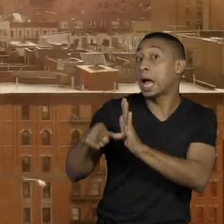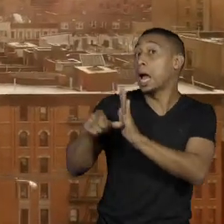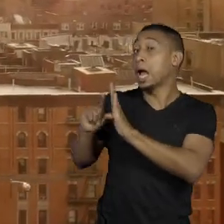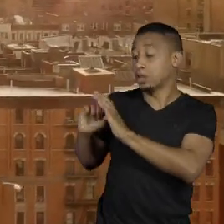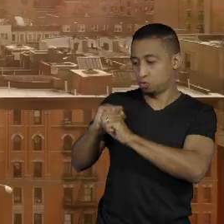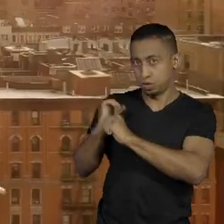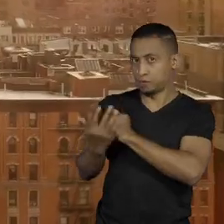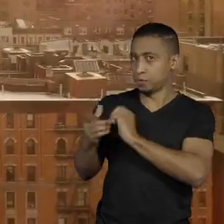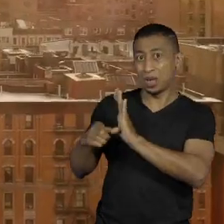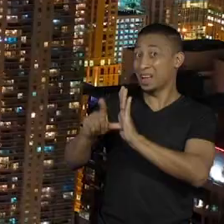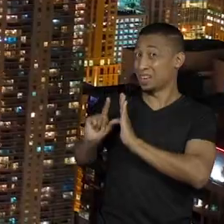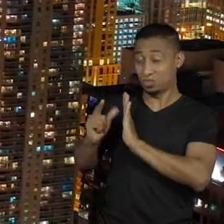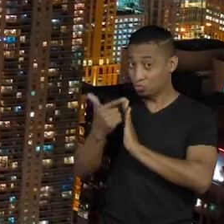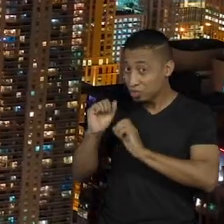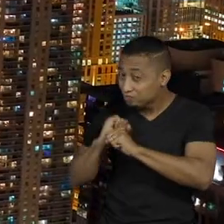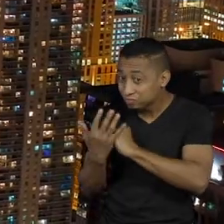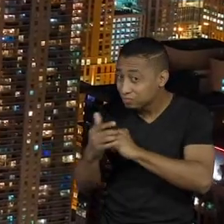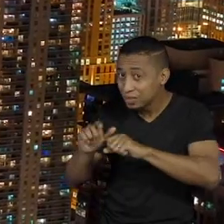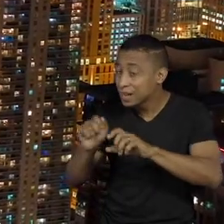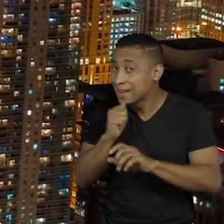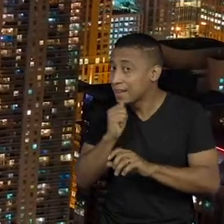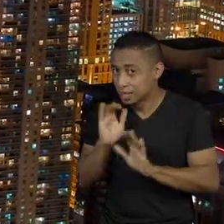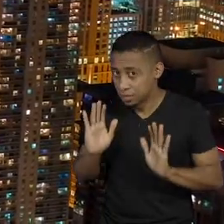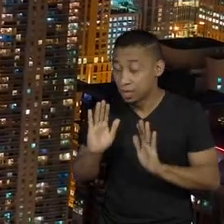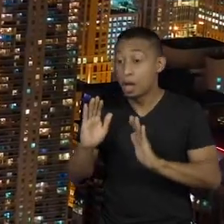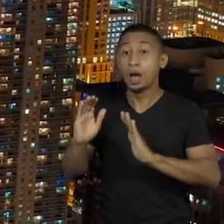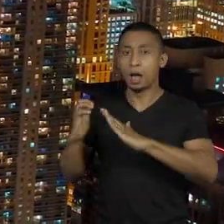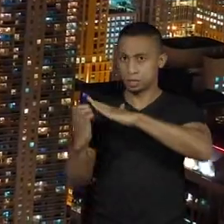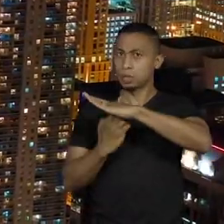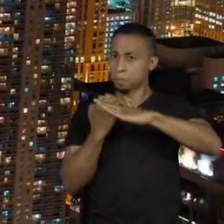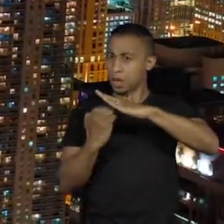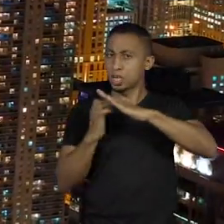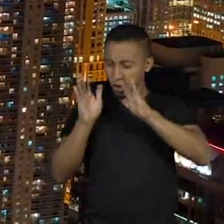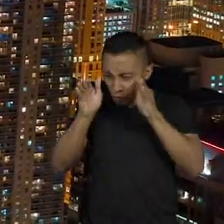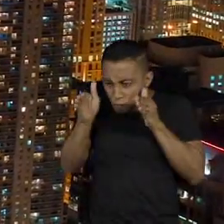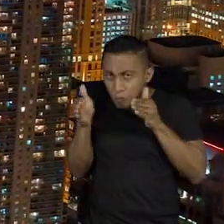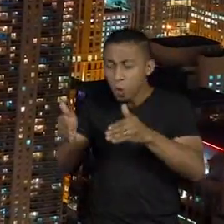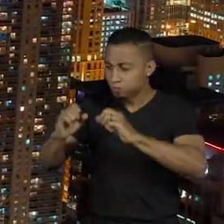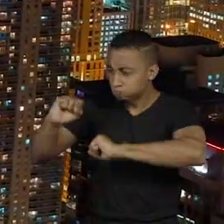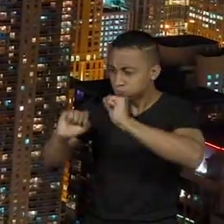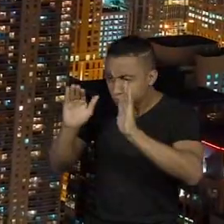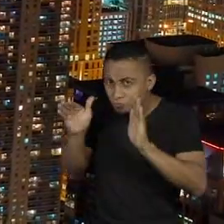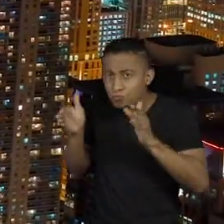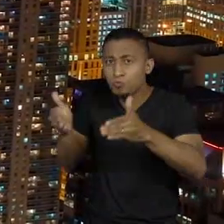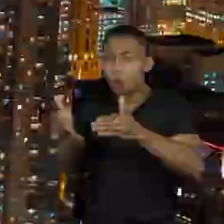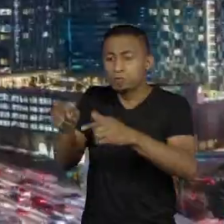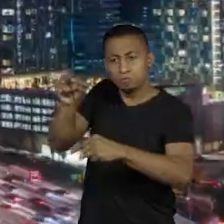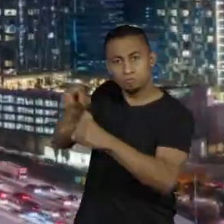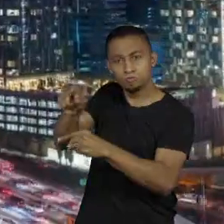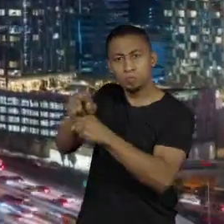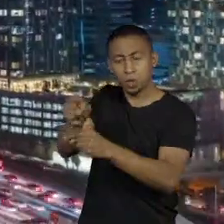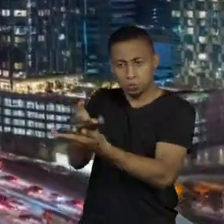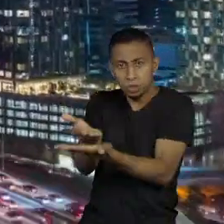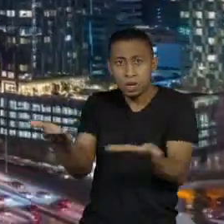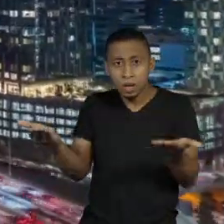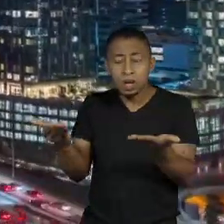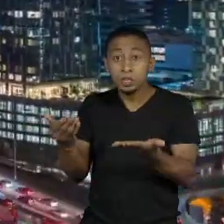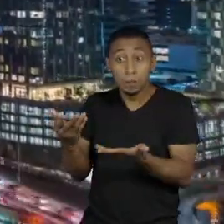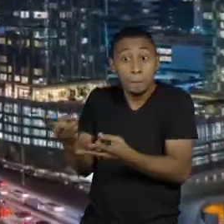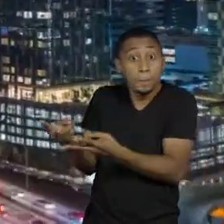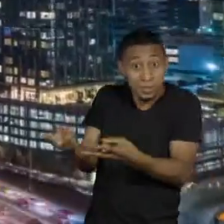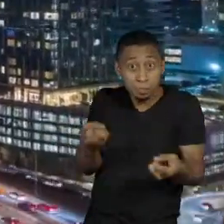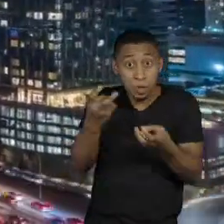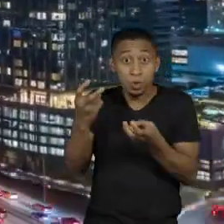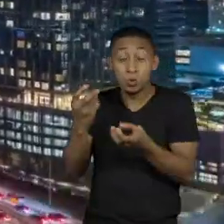empresas tinham aumentado o foco. A gente vê uma pressão muito grande dos investidores para as